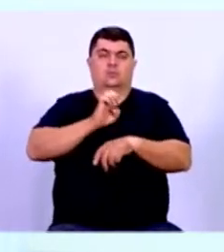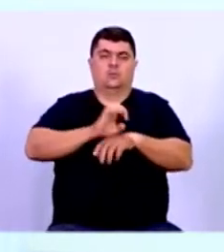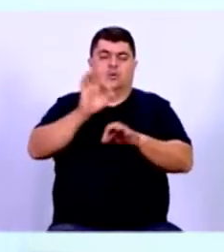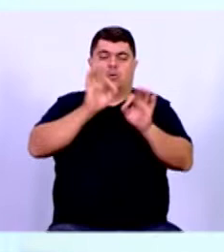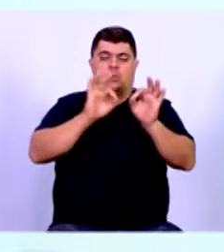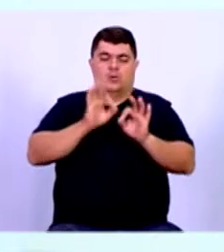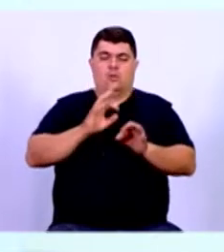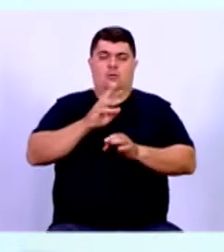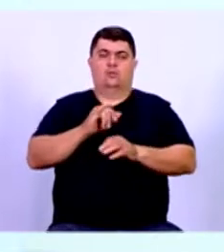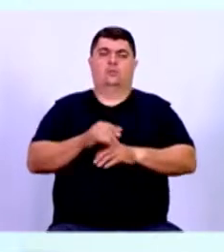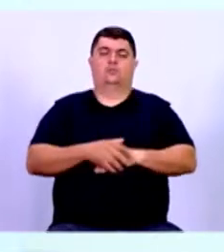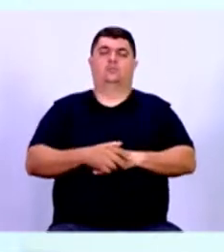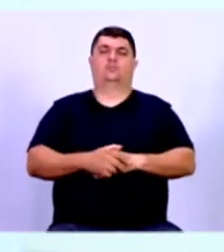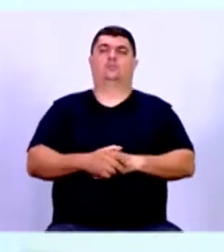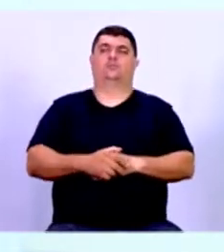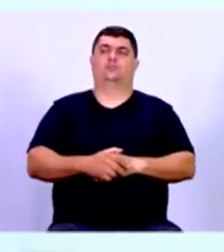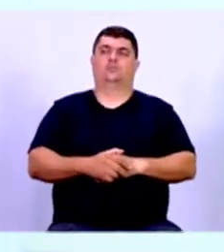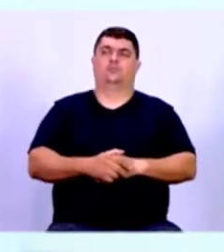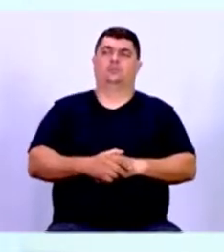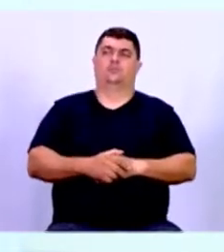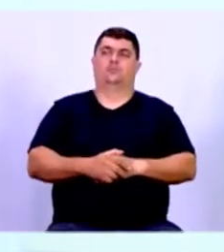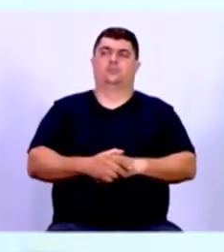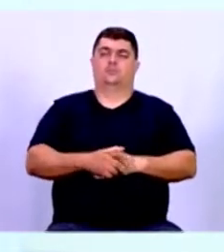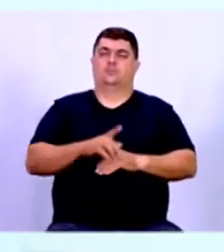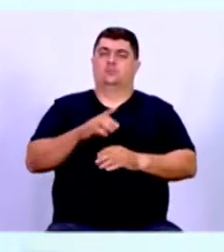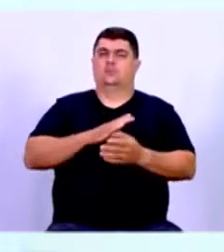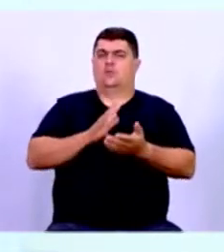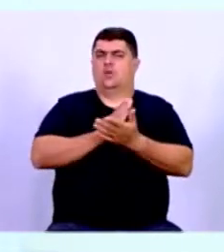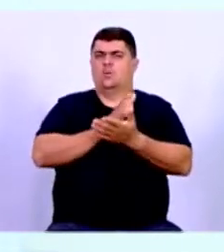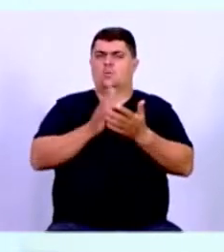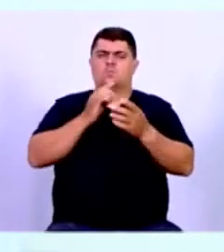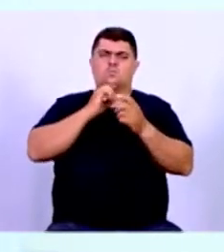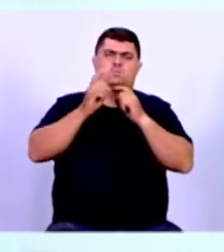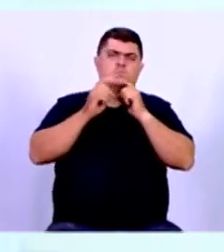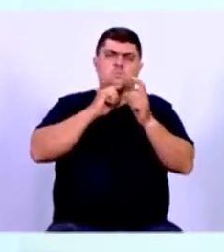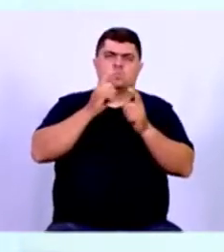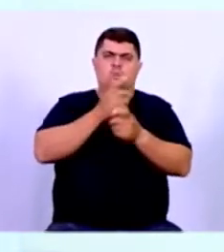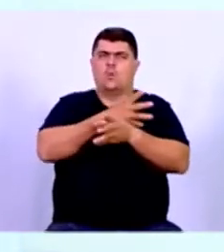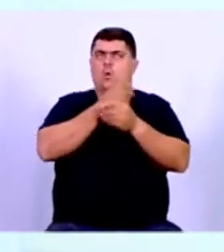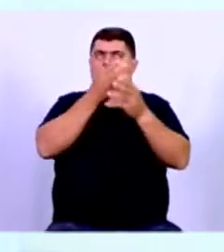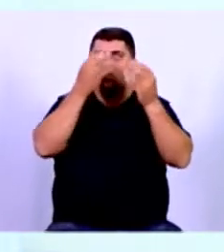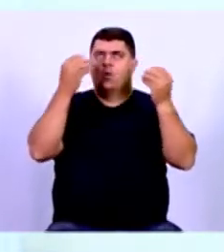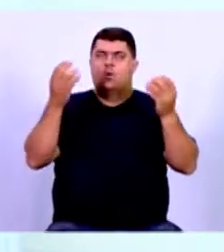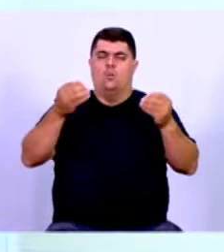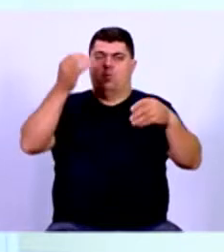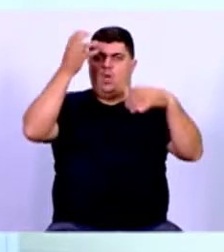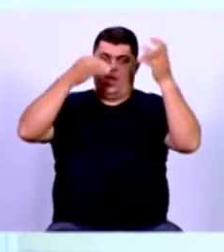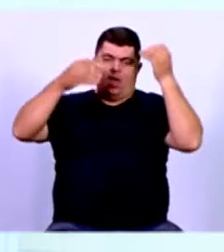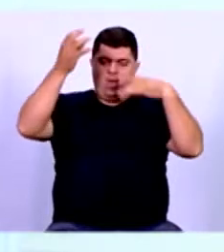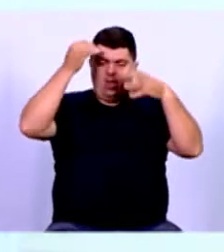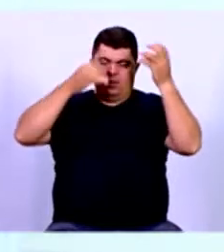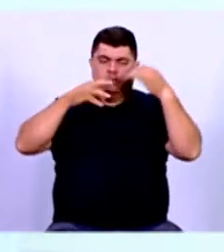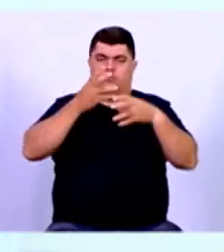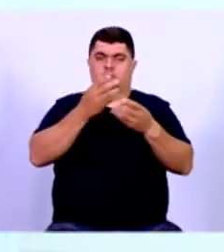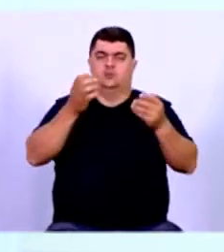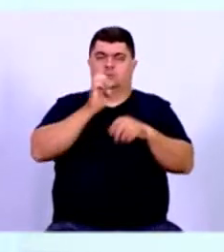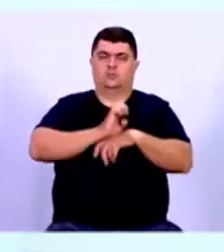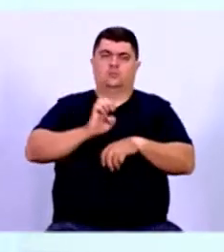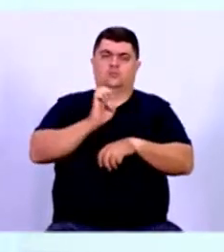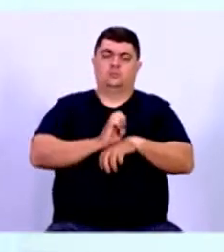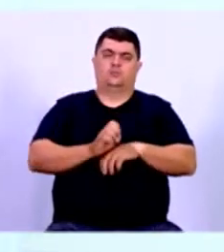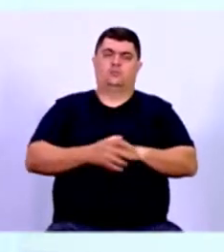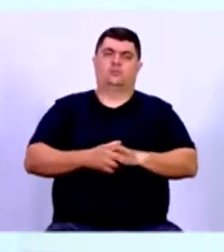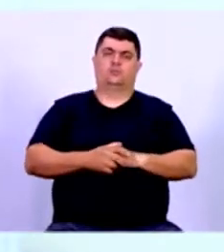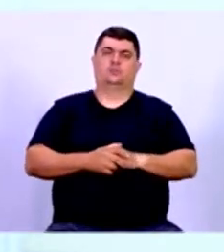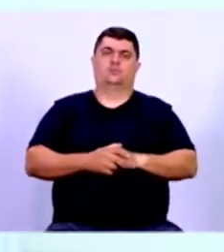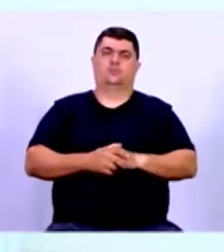de realização. Mas a gente tem algumas dúvidas ainda, né? São muitas dúvidas sobre estágio. E